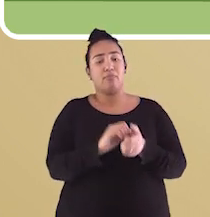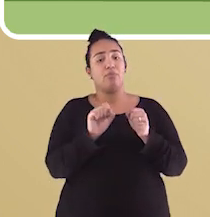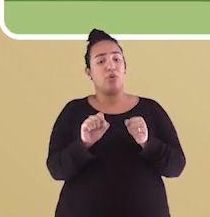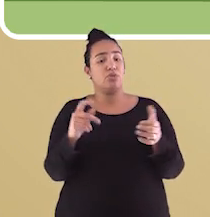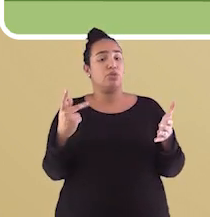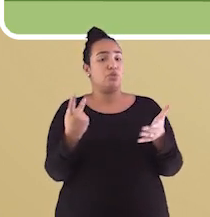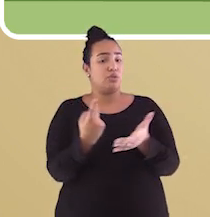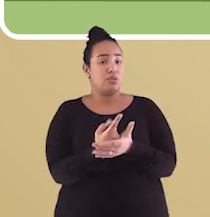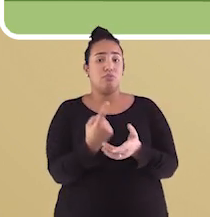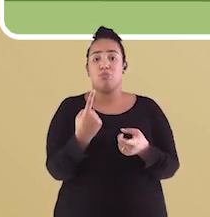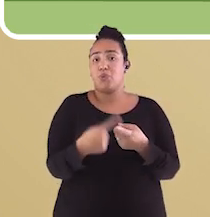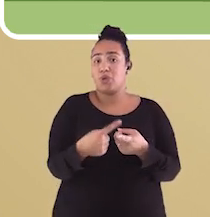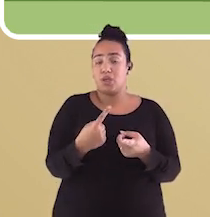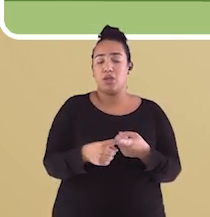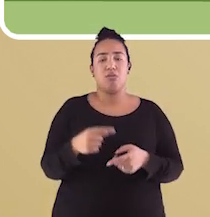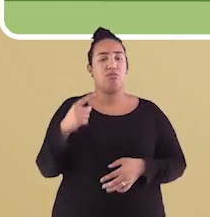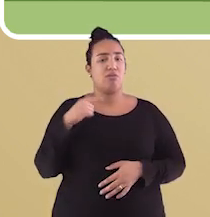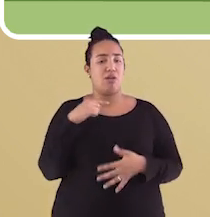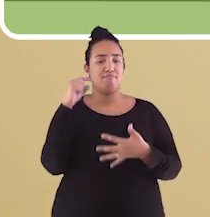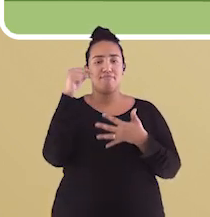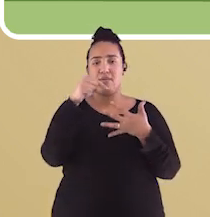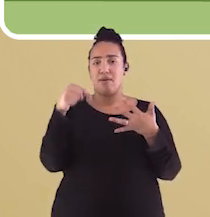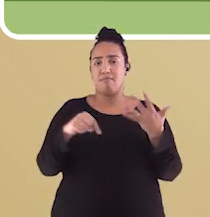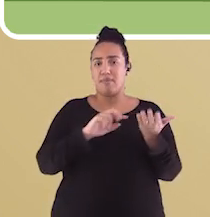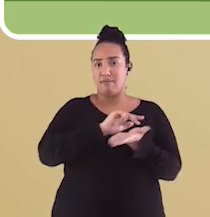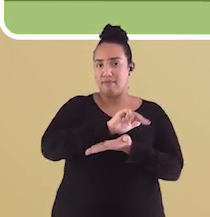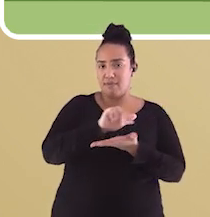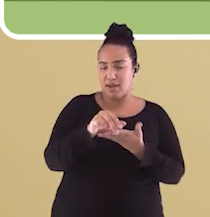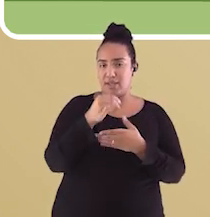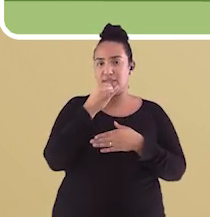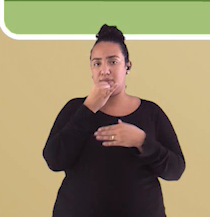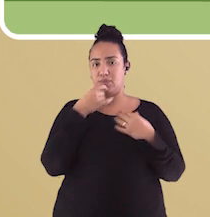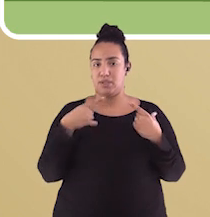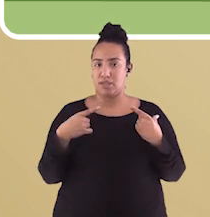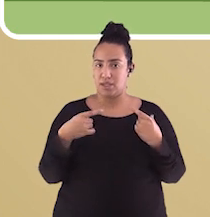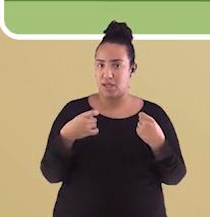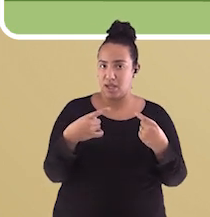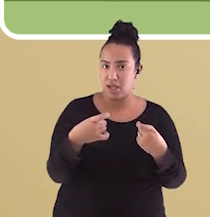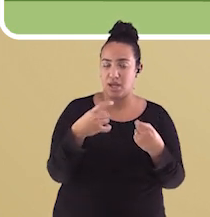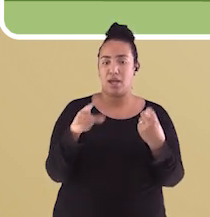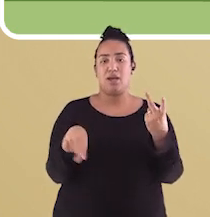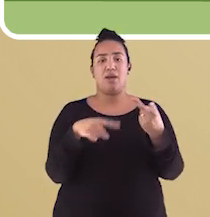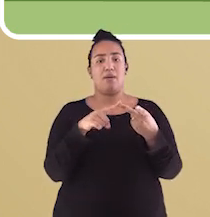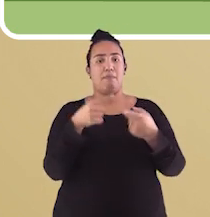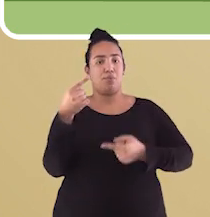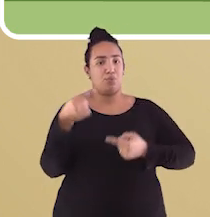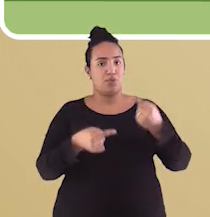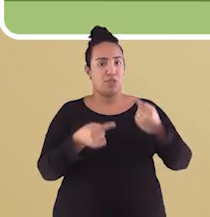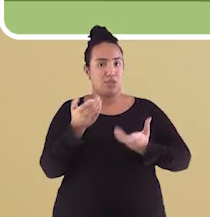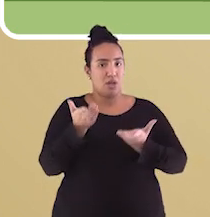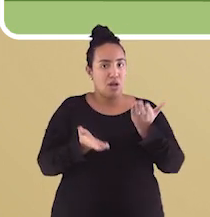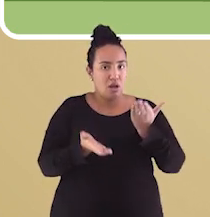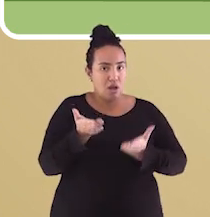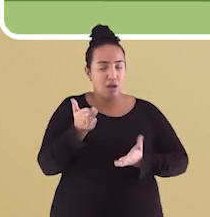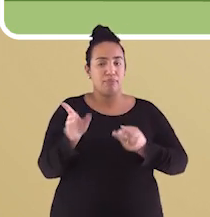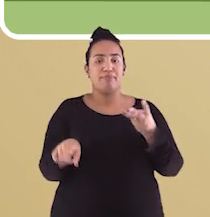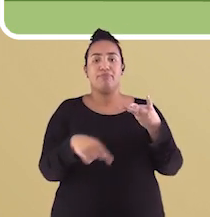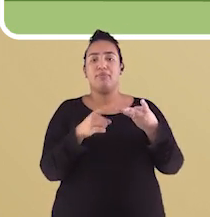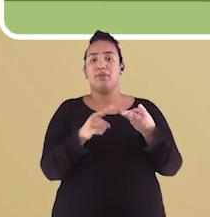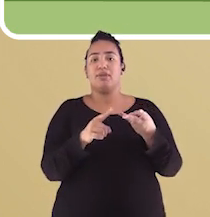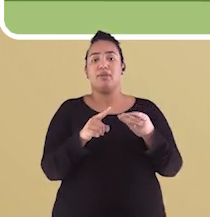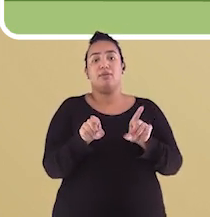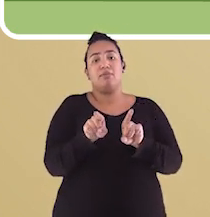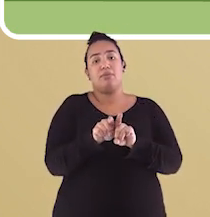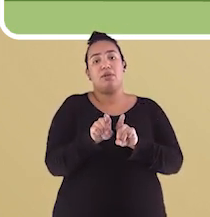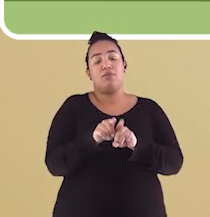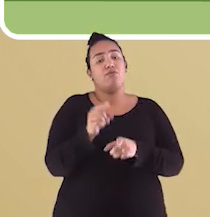acontecer devido a diferentes fatores, como guerras civis, instabilidades políticas, falta de oportunidades no